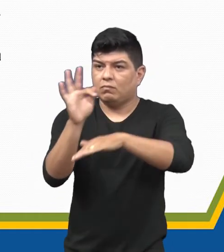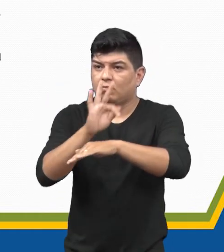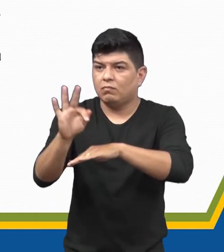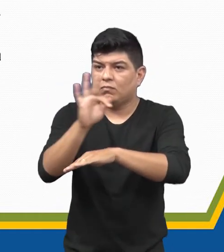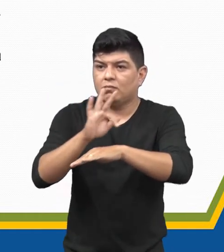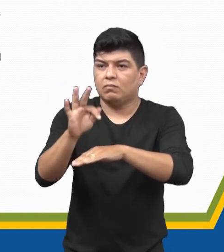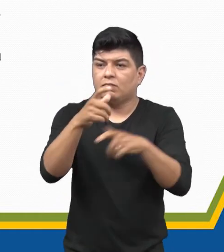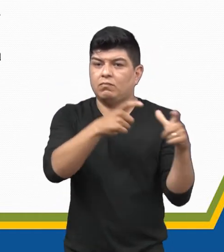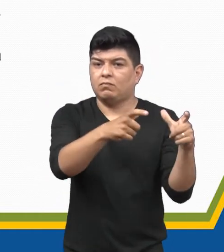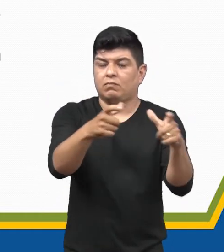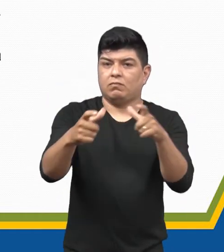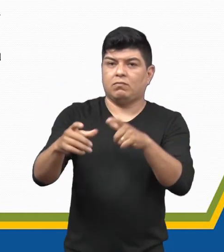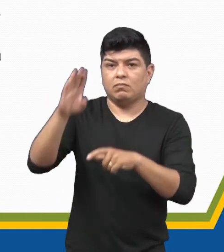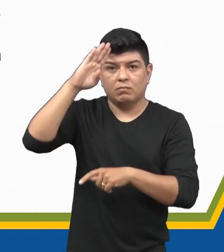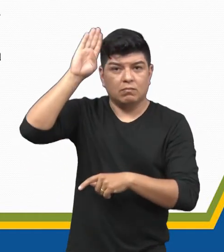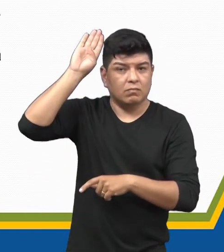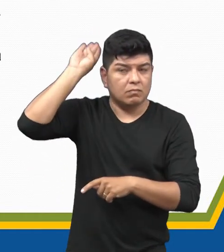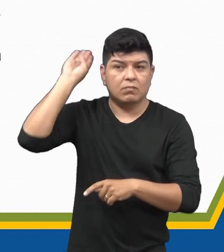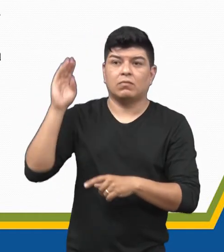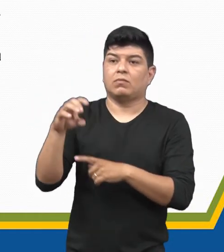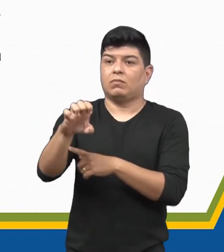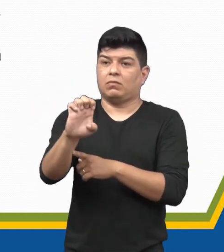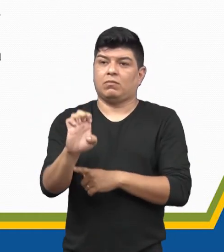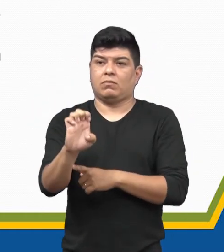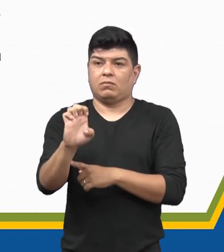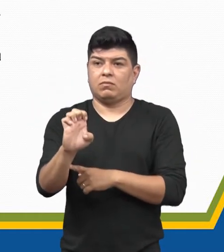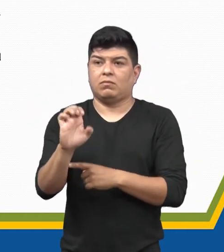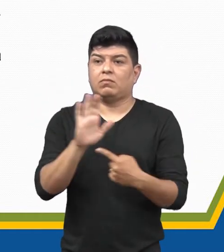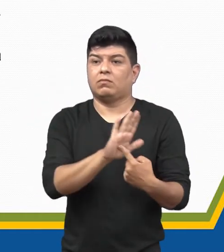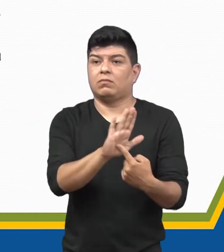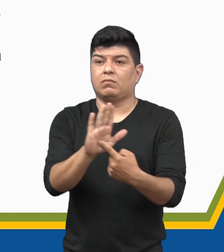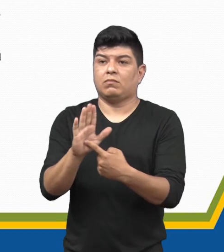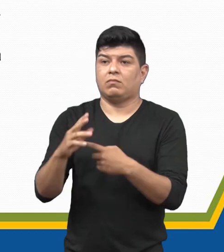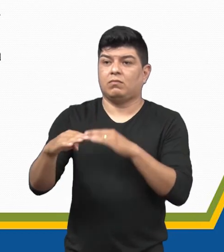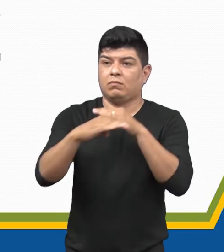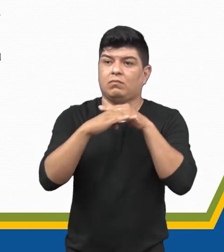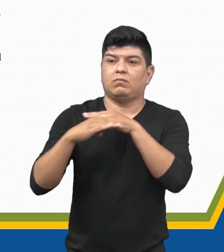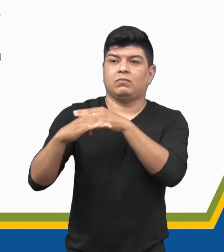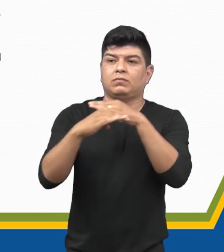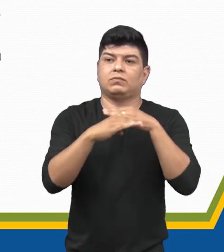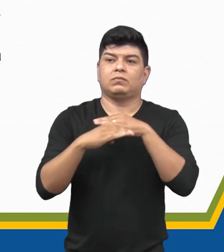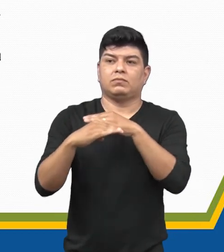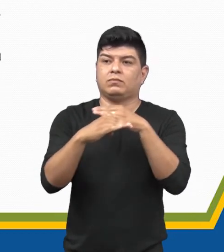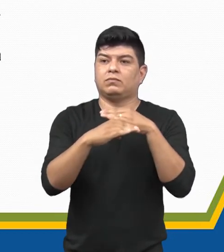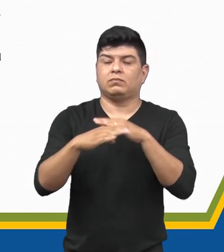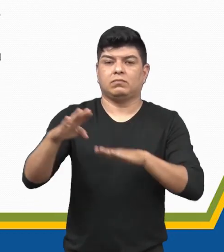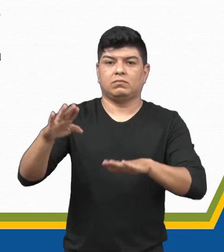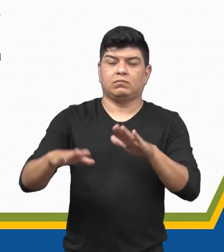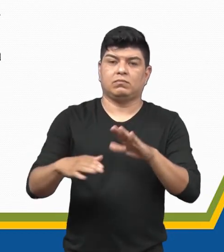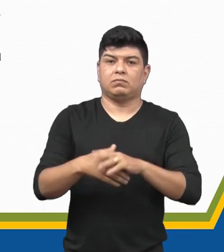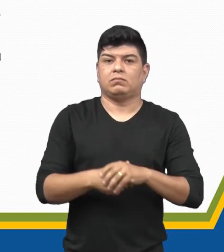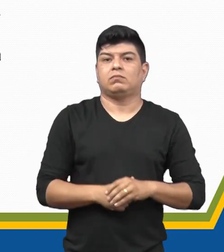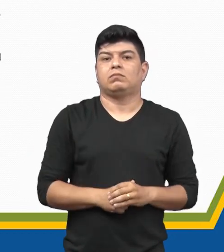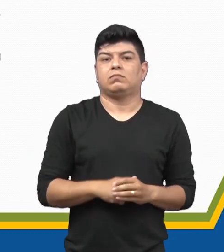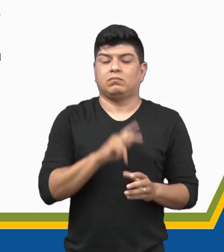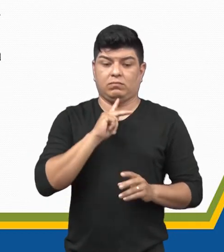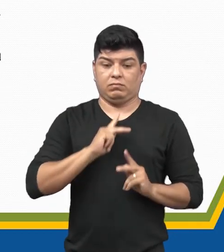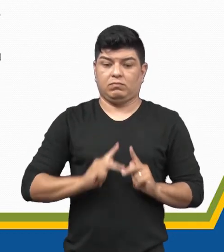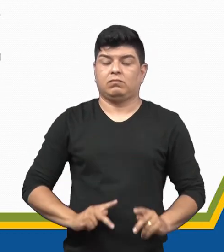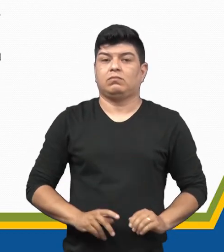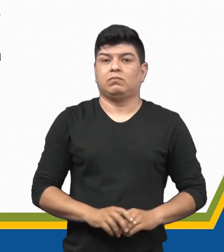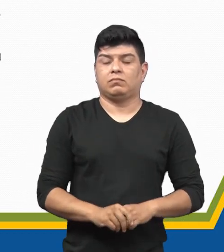espaços acadêmicos. Ou letra E, representação igualitária em instâncias